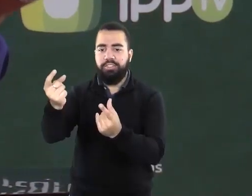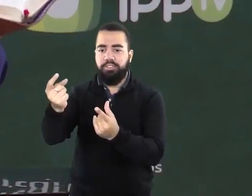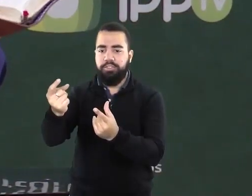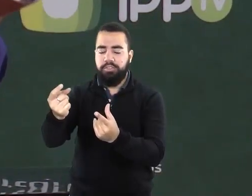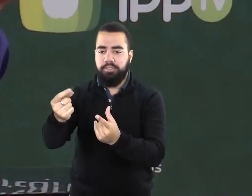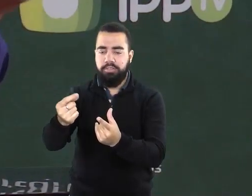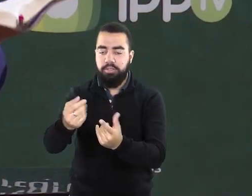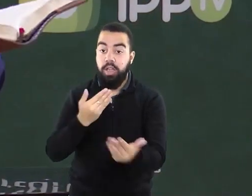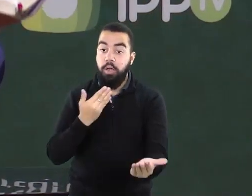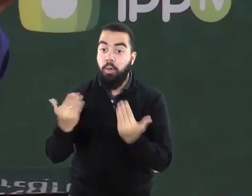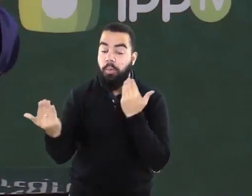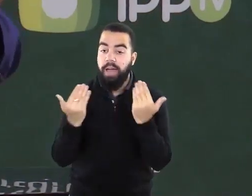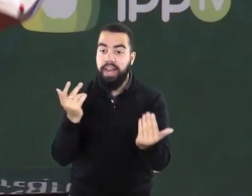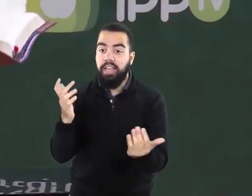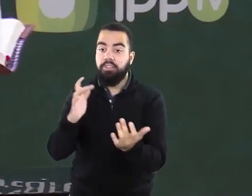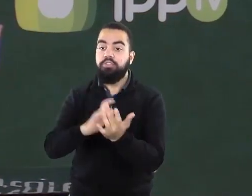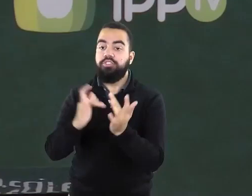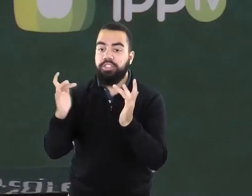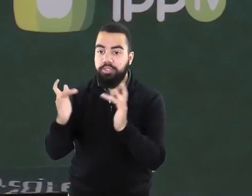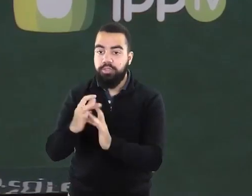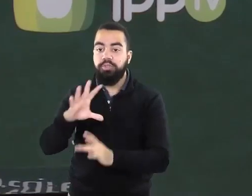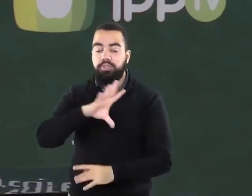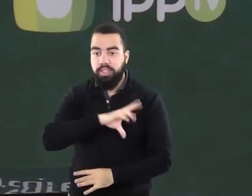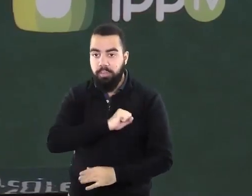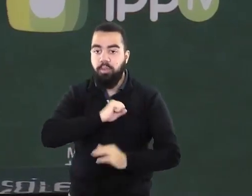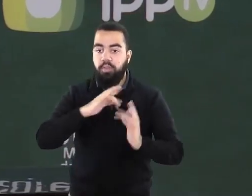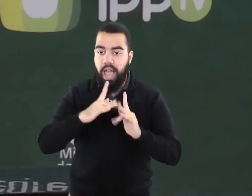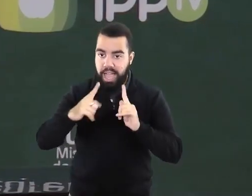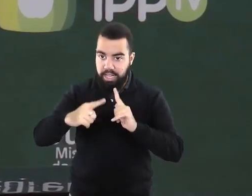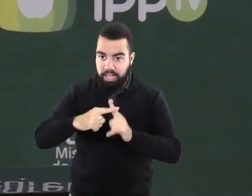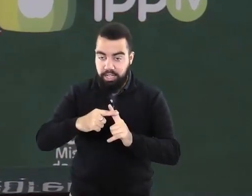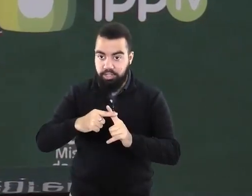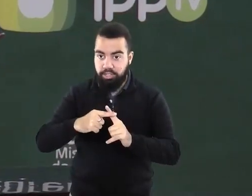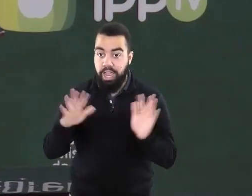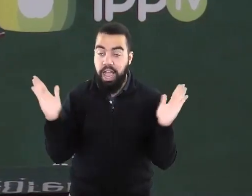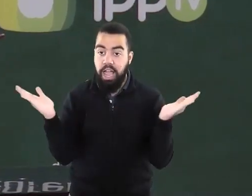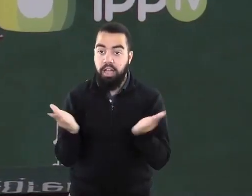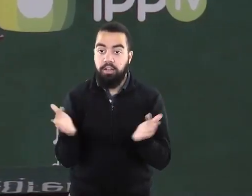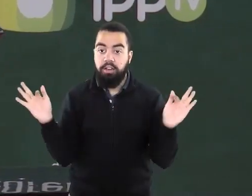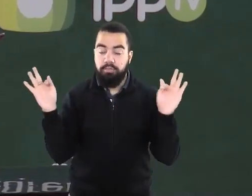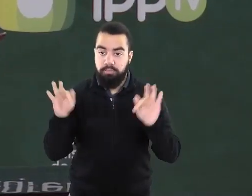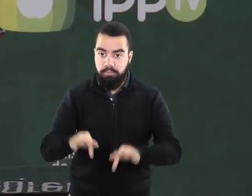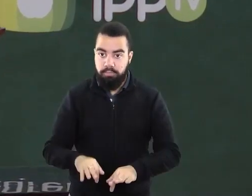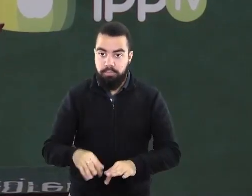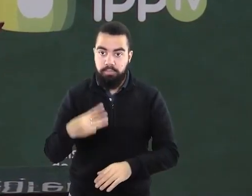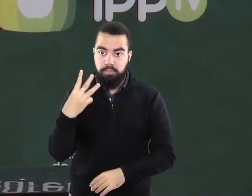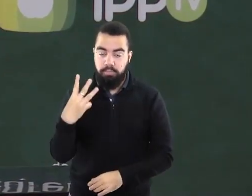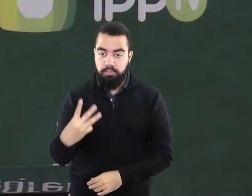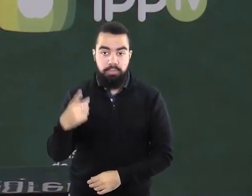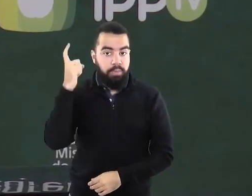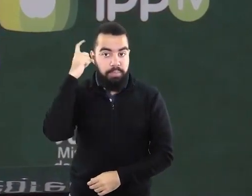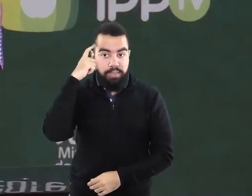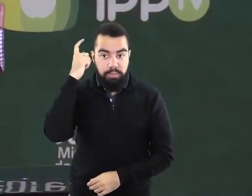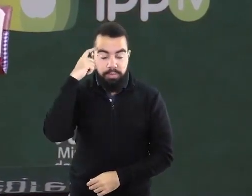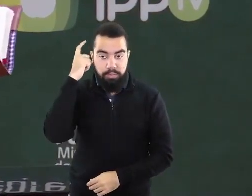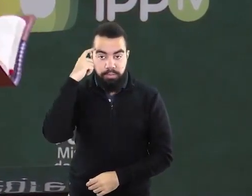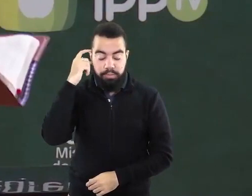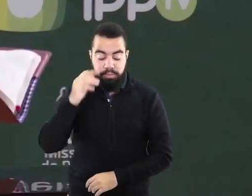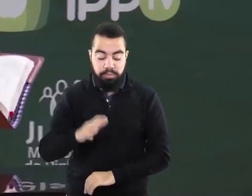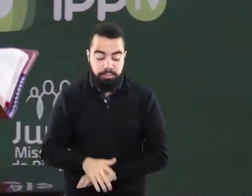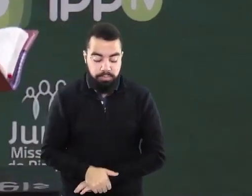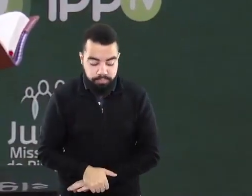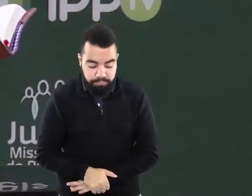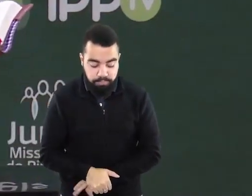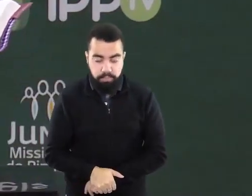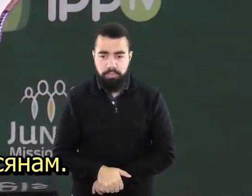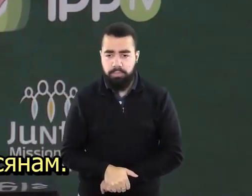como Cristo amou a igreja. E eu quero terminar trazendo aqui para vocês três reflexões. No que implica